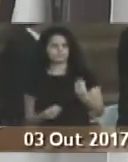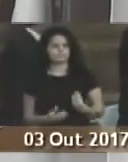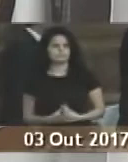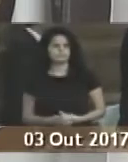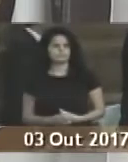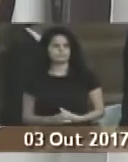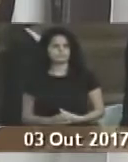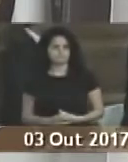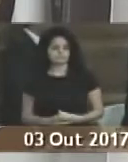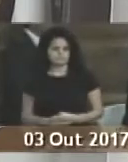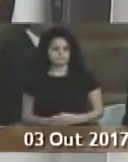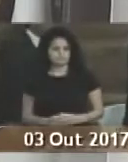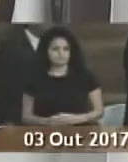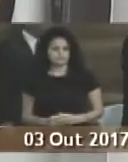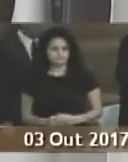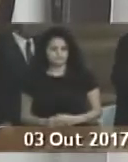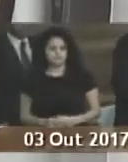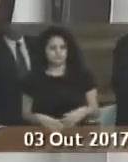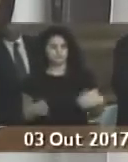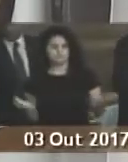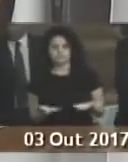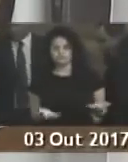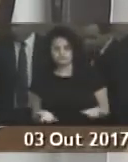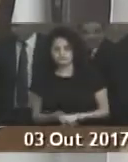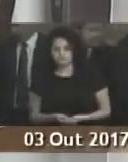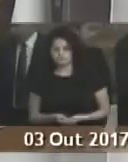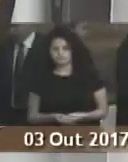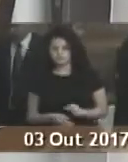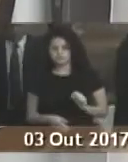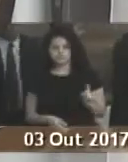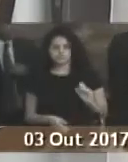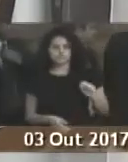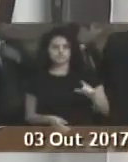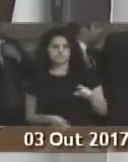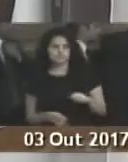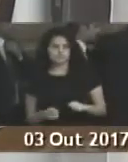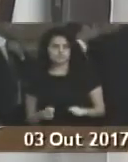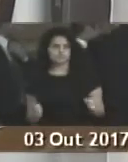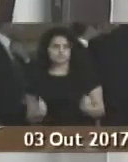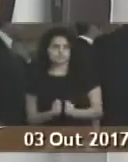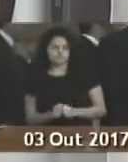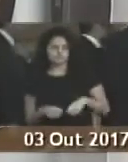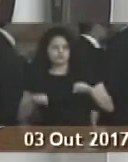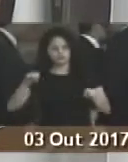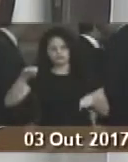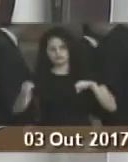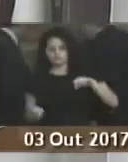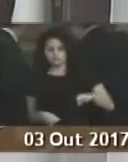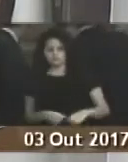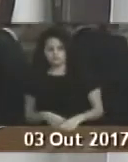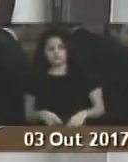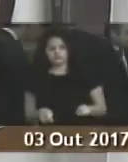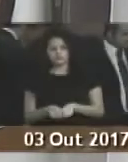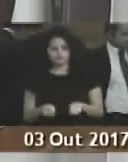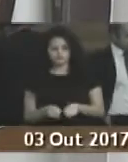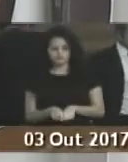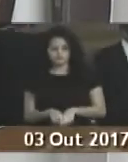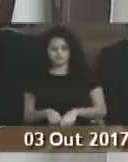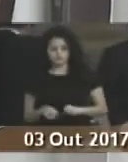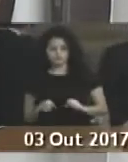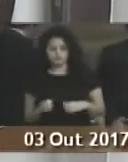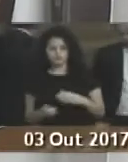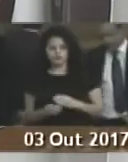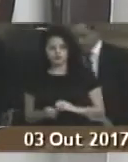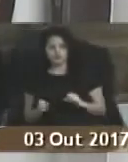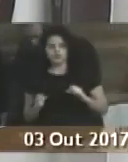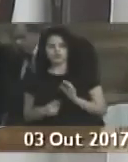área esportiva de turismo. Hoje, não é só participa como guia de canoa havaiana, como também monitor voluntário na Escolinha